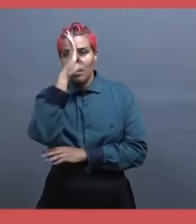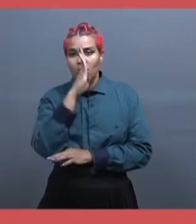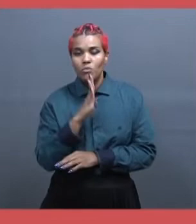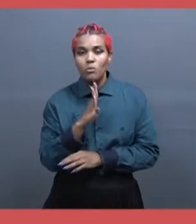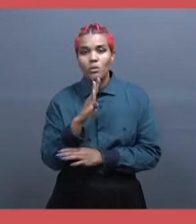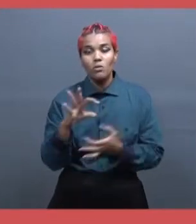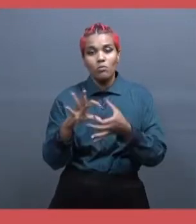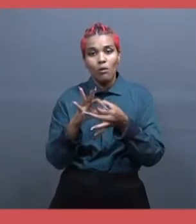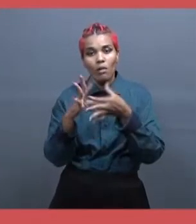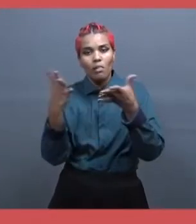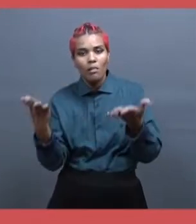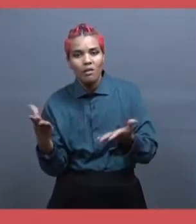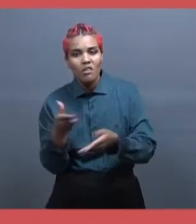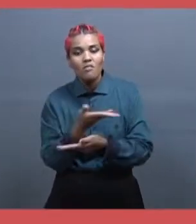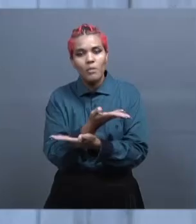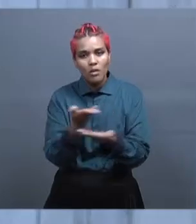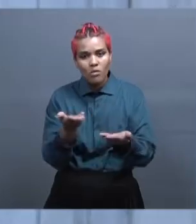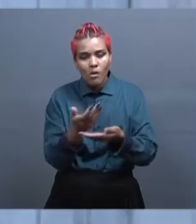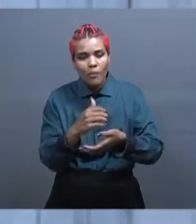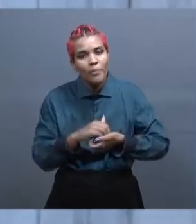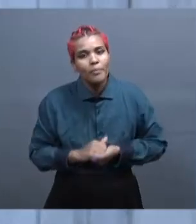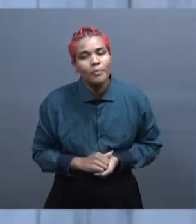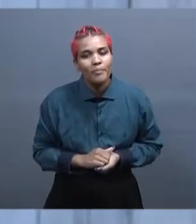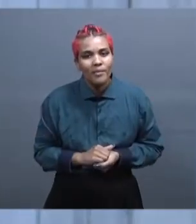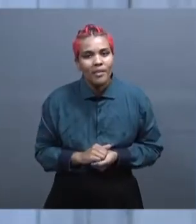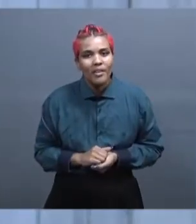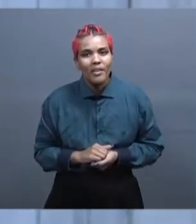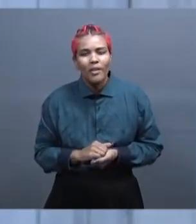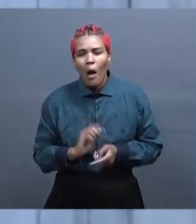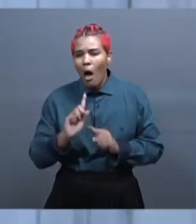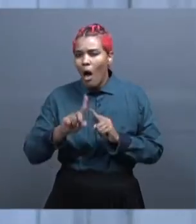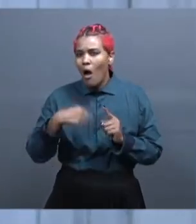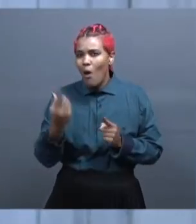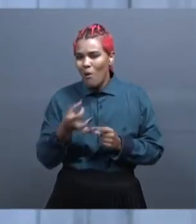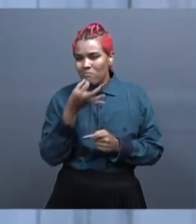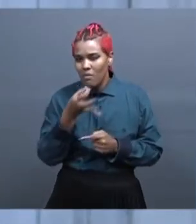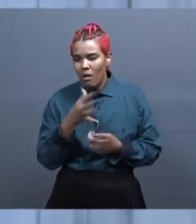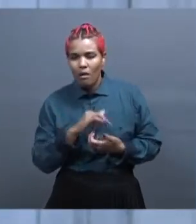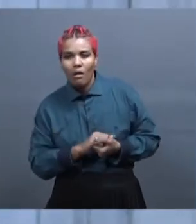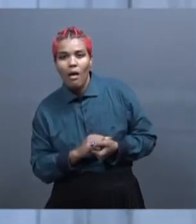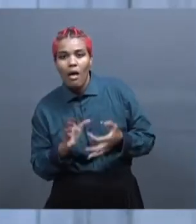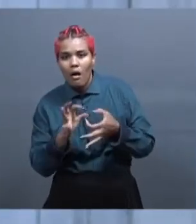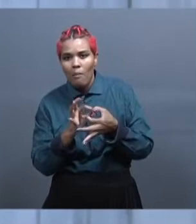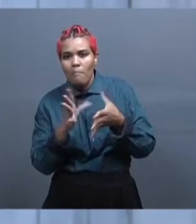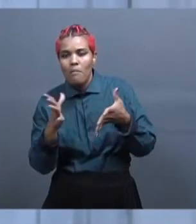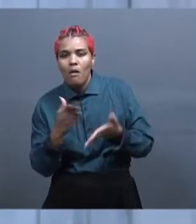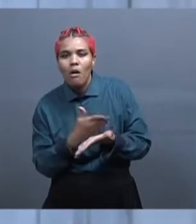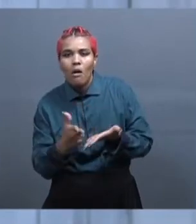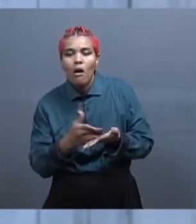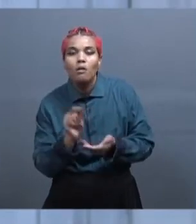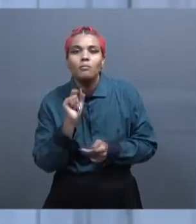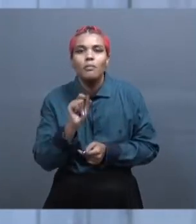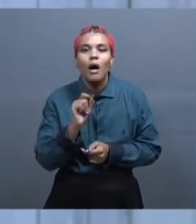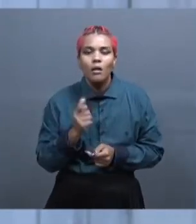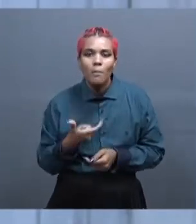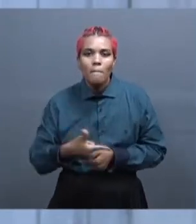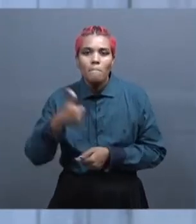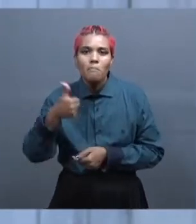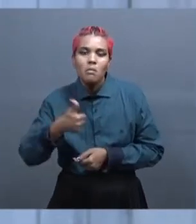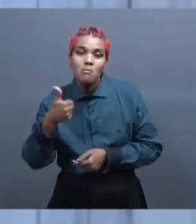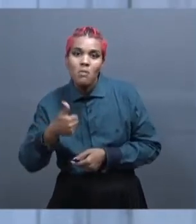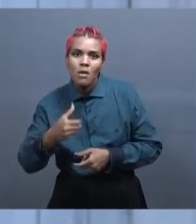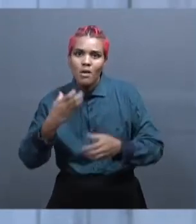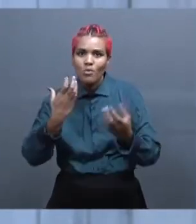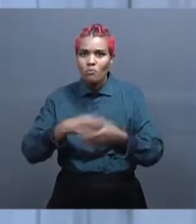a toda comunidade e olha só o outro recado estão abertas as inscrições para o primeiro concurso